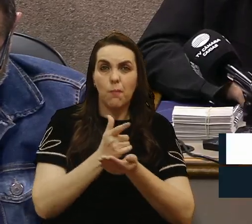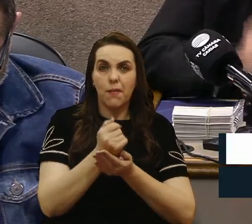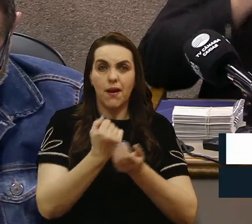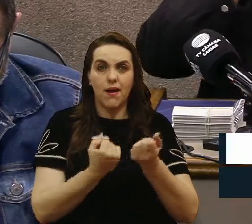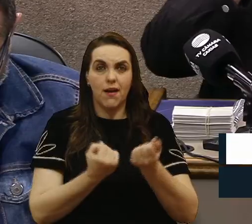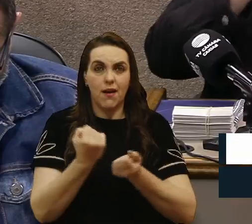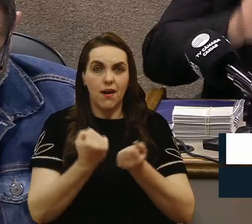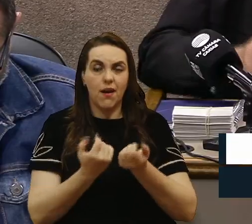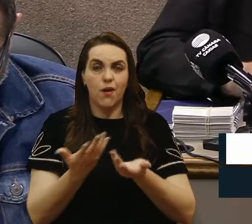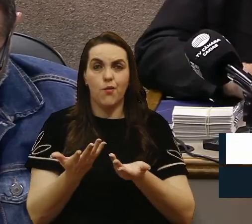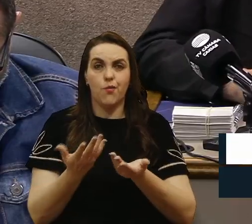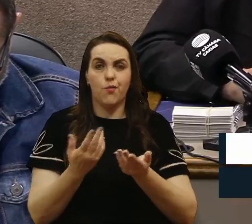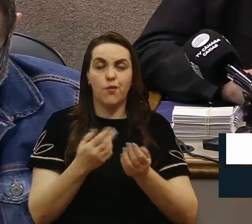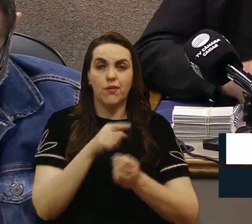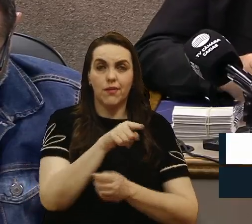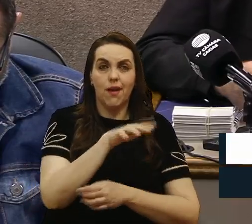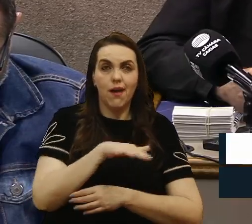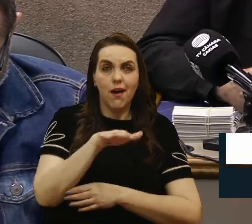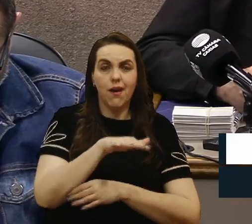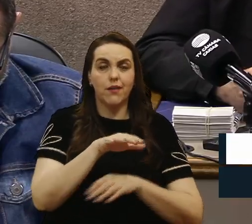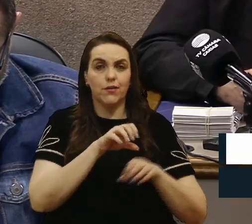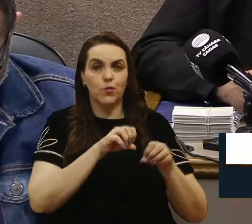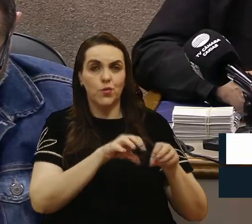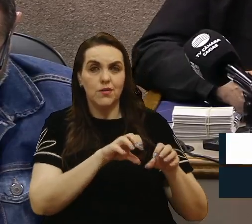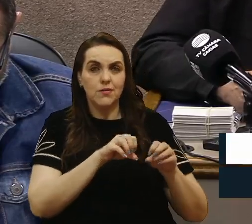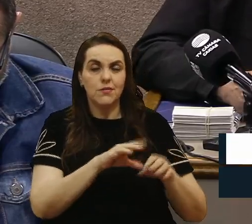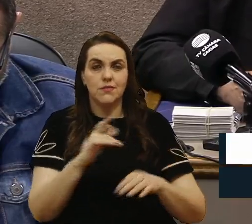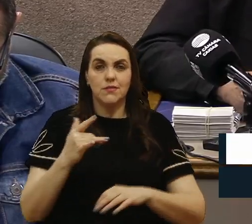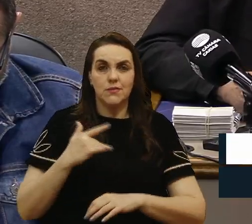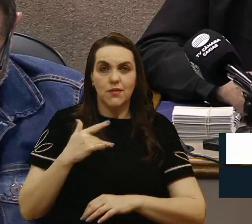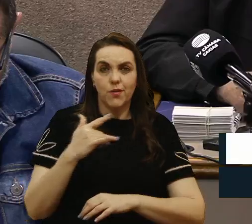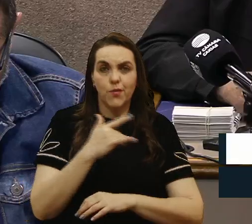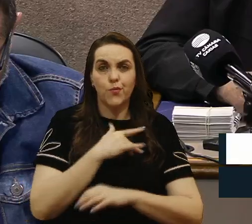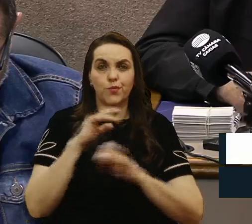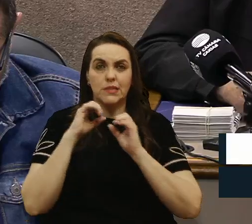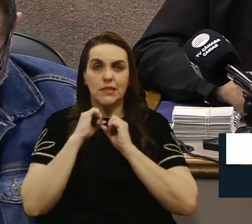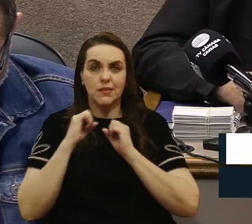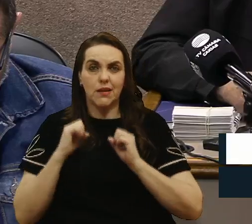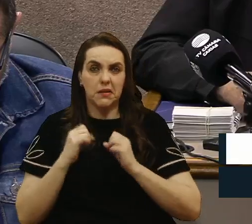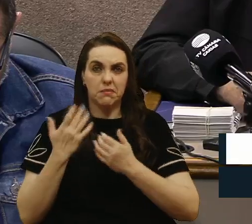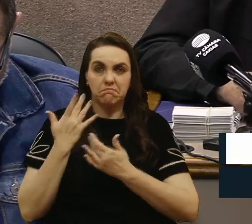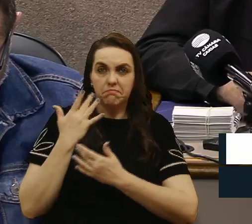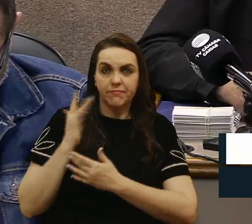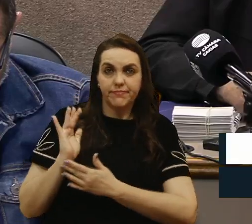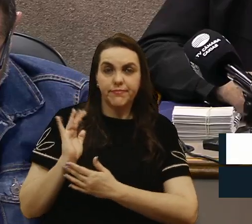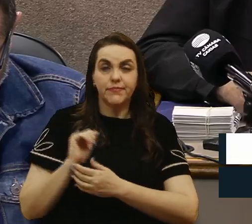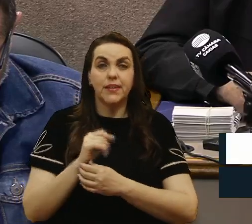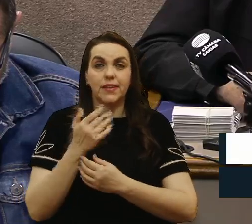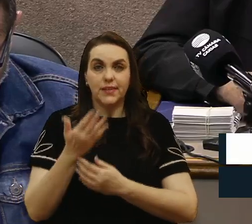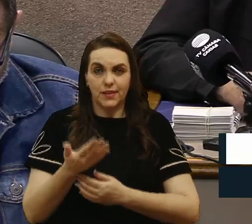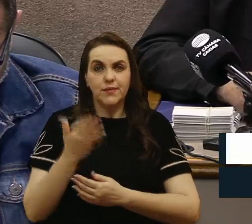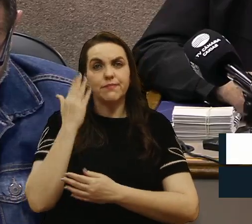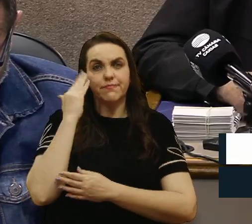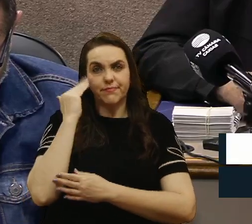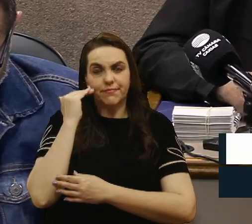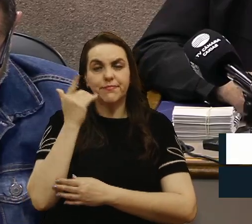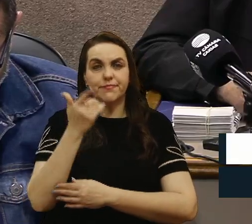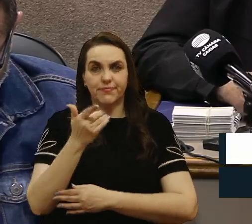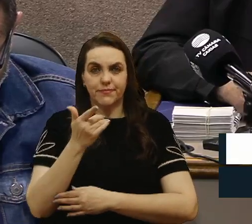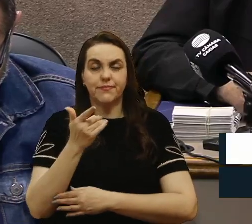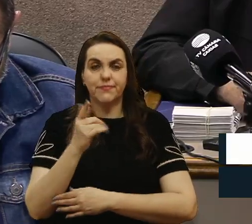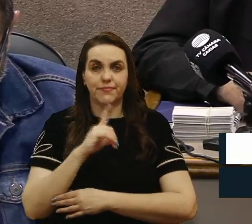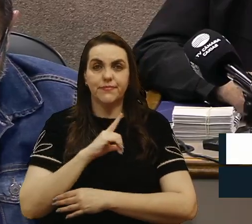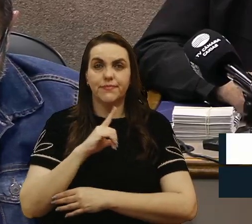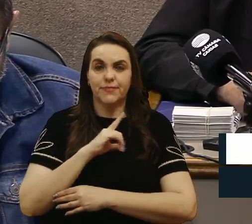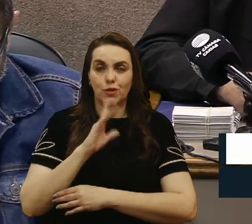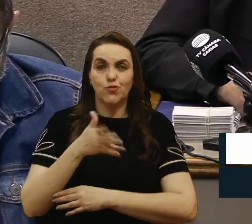para a educação, para a saúde, ou para uma secretaria, enfim. Então, nós sabemos